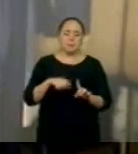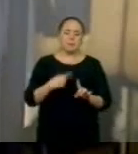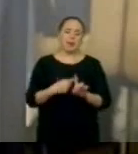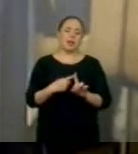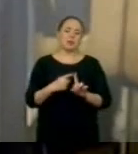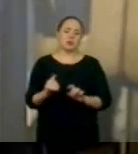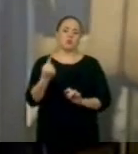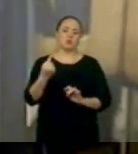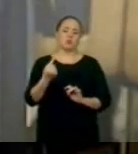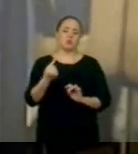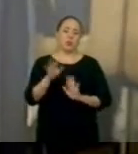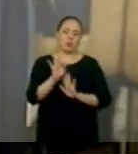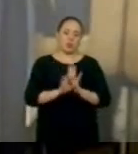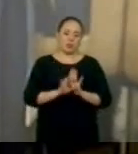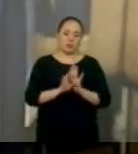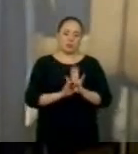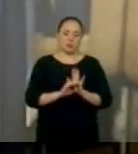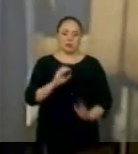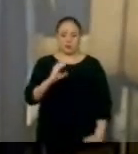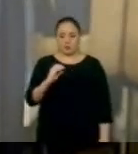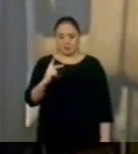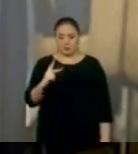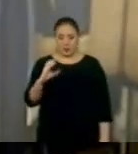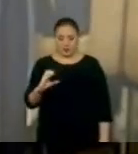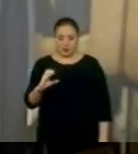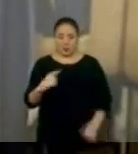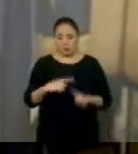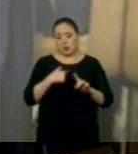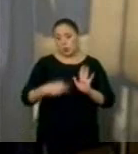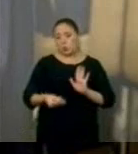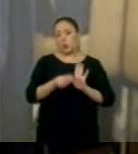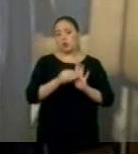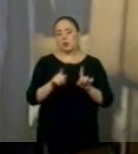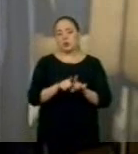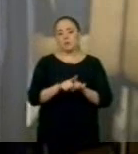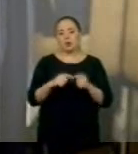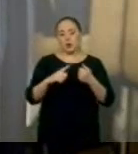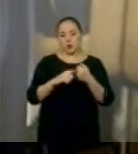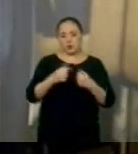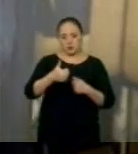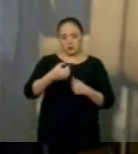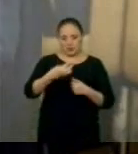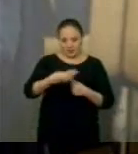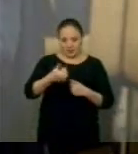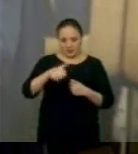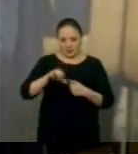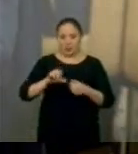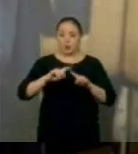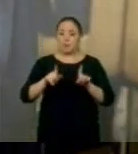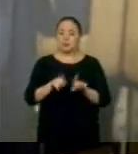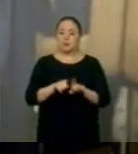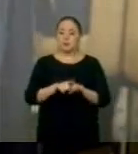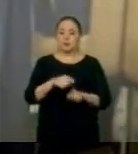dispositivo do Código de Processo Penal, porque eu incluiria aí não só o 319, mas também